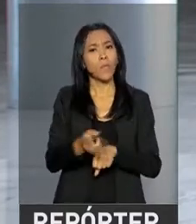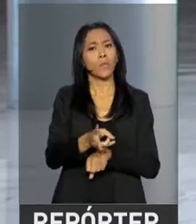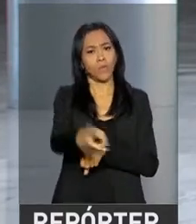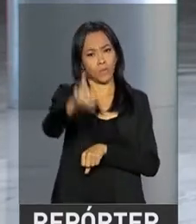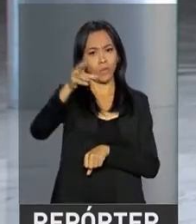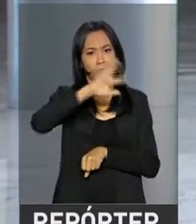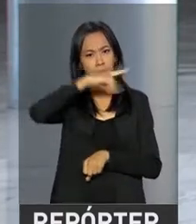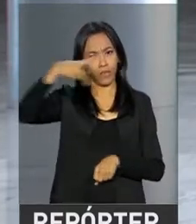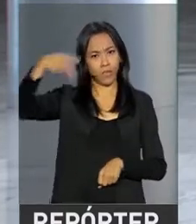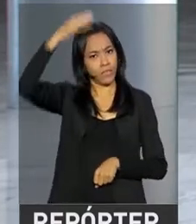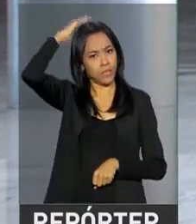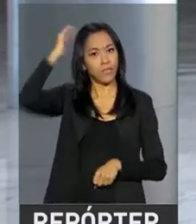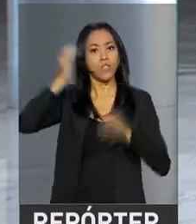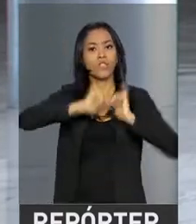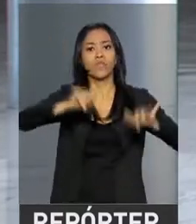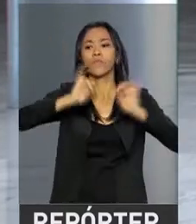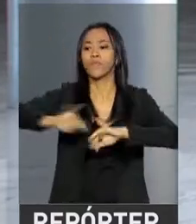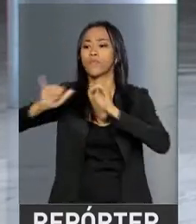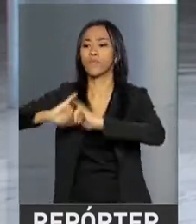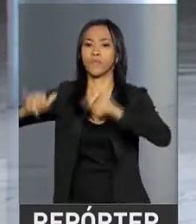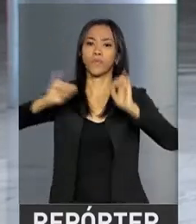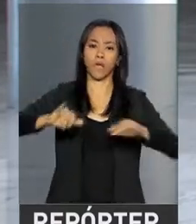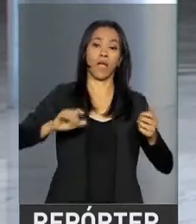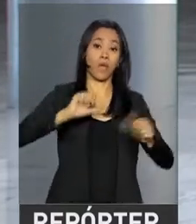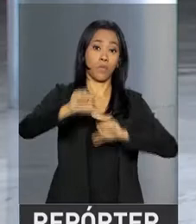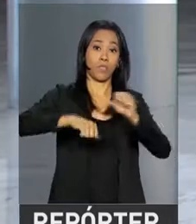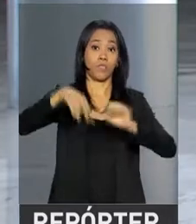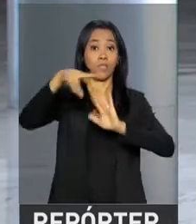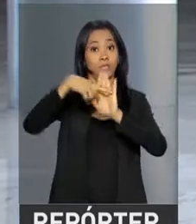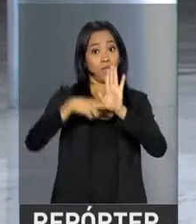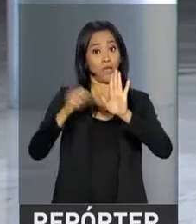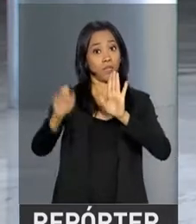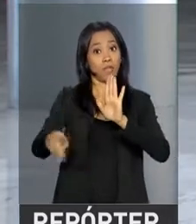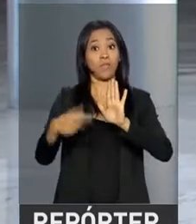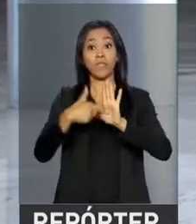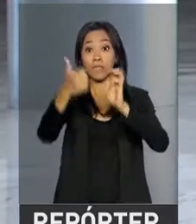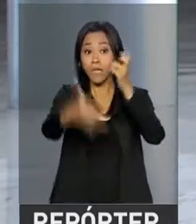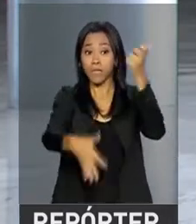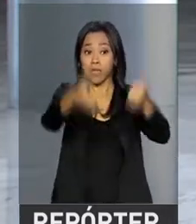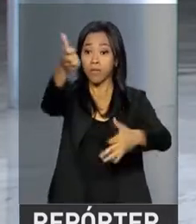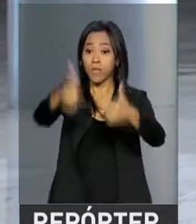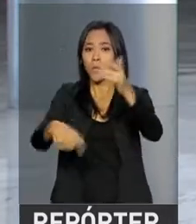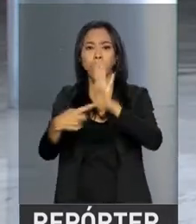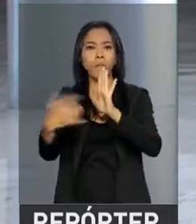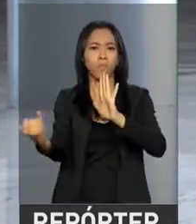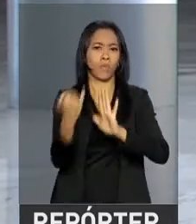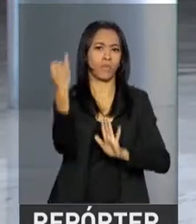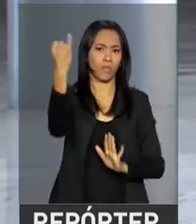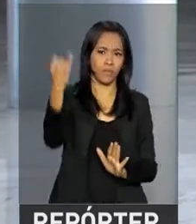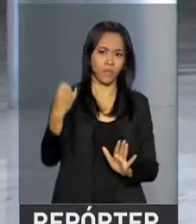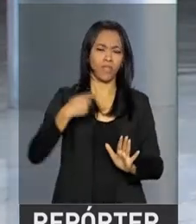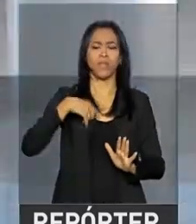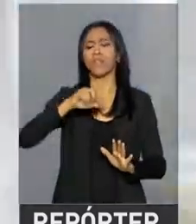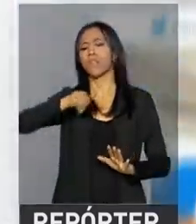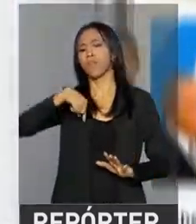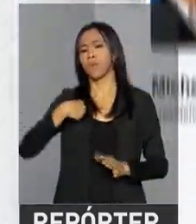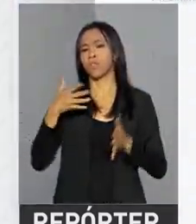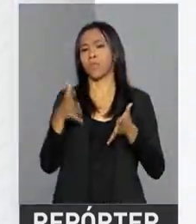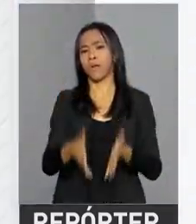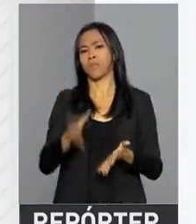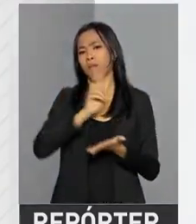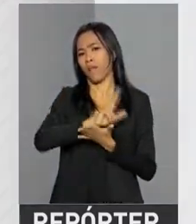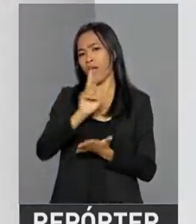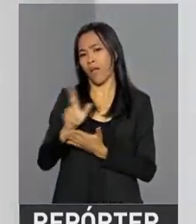a reforma da previdência para informar à população a importância dela depois de participar de vários programas no final de semana